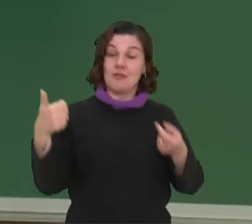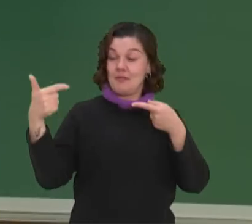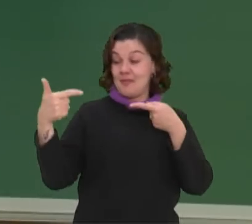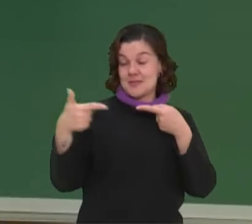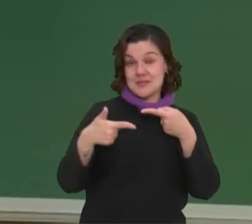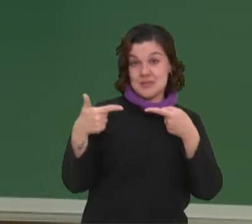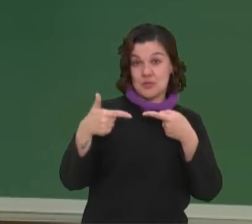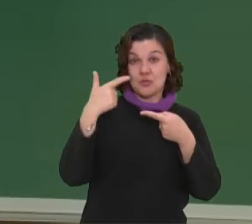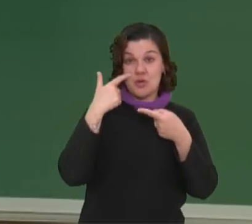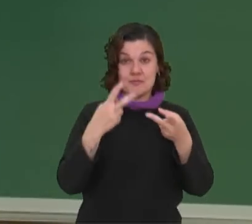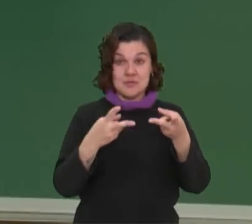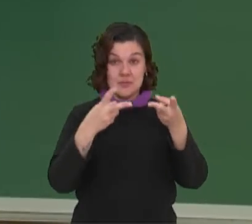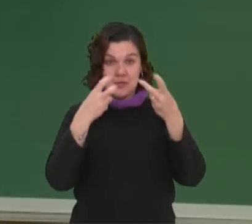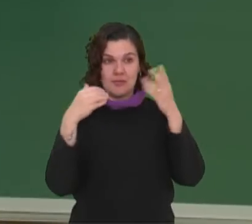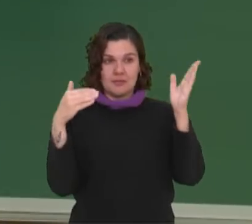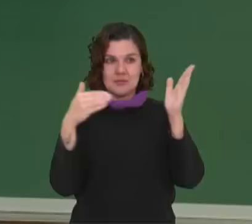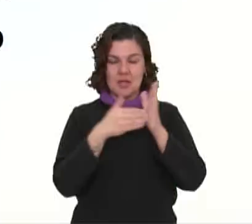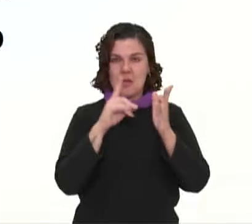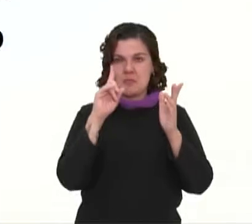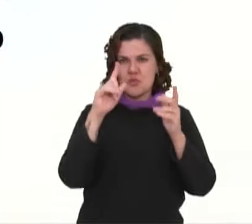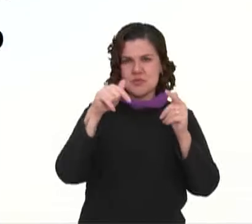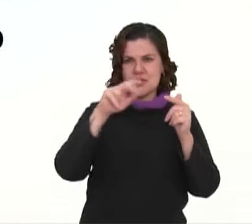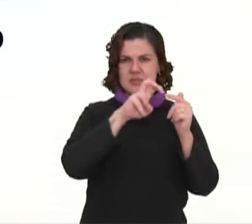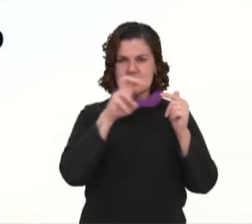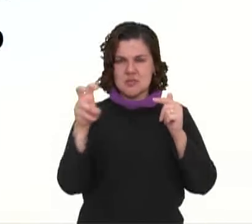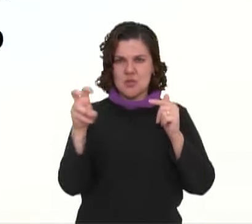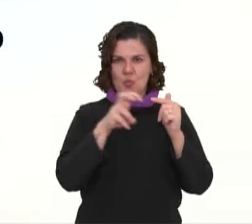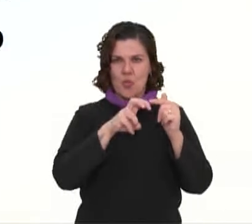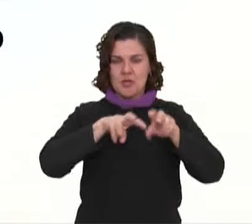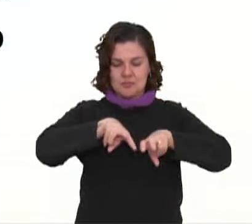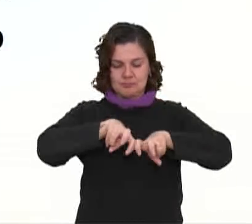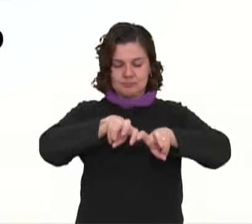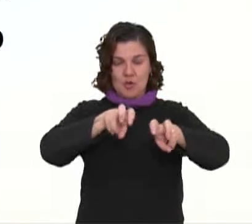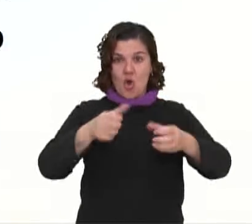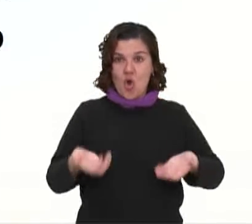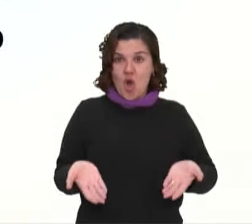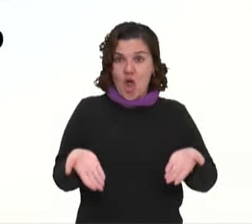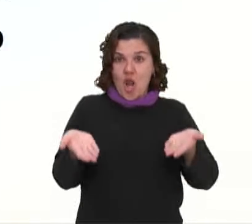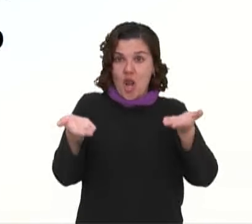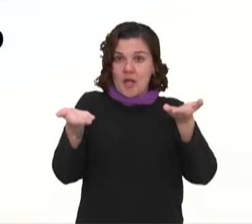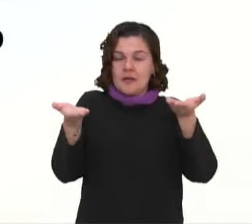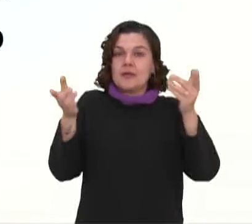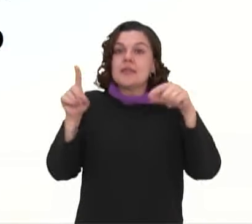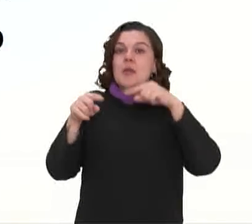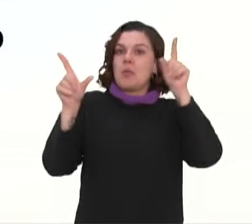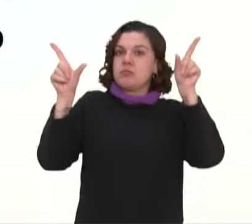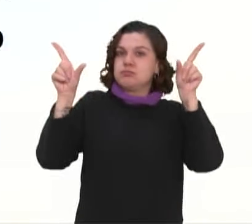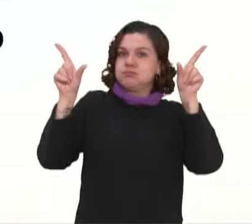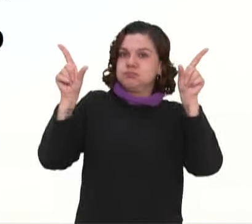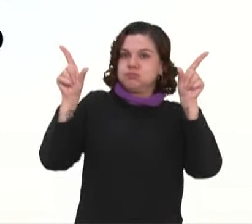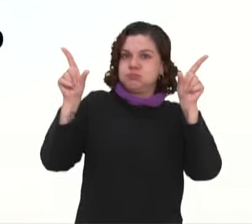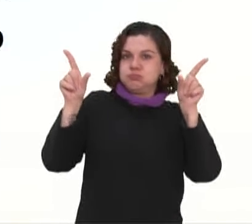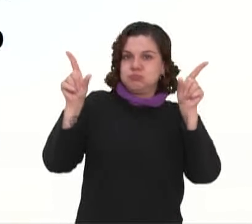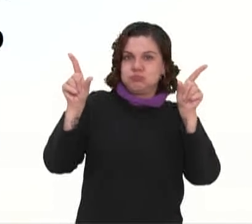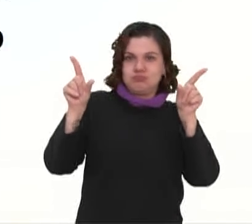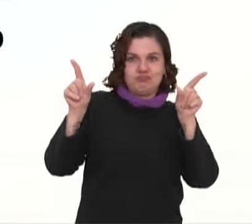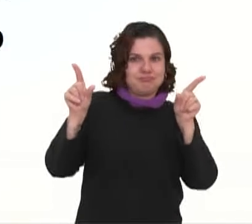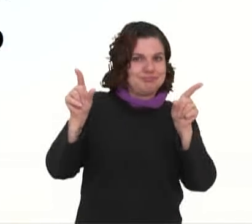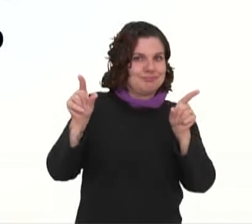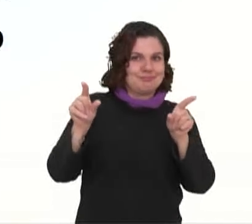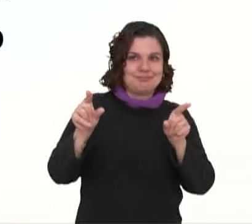informação, reparou que até 1755 a produção é super alta. Depois, só